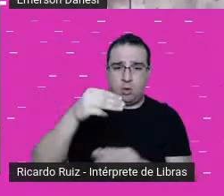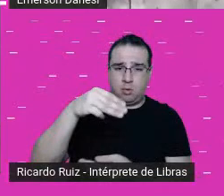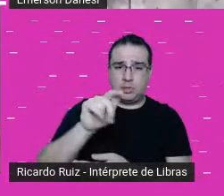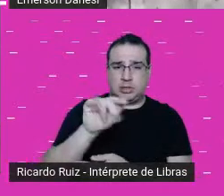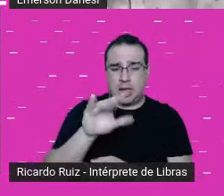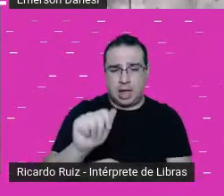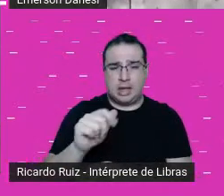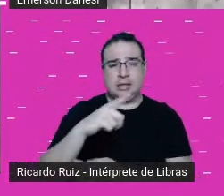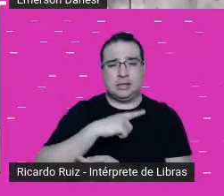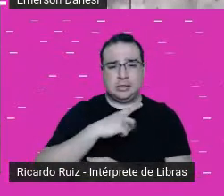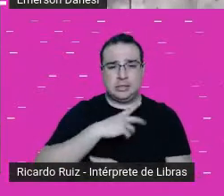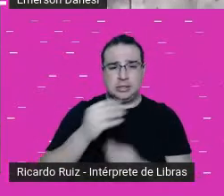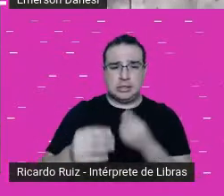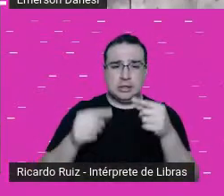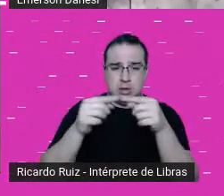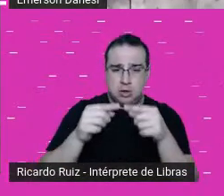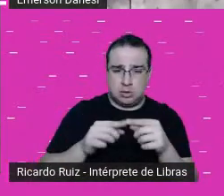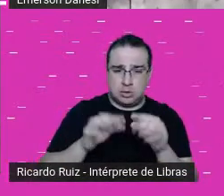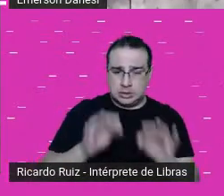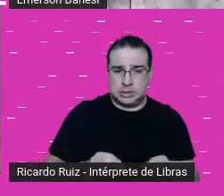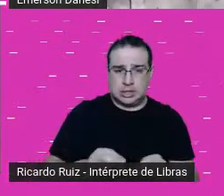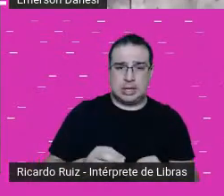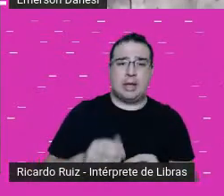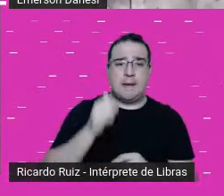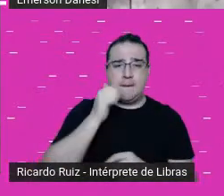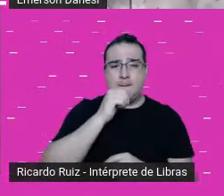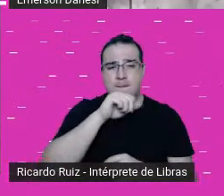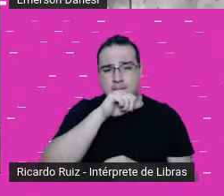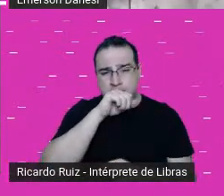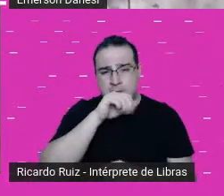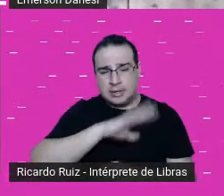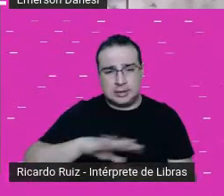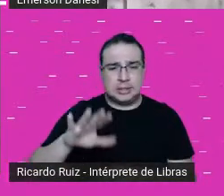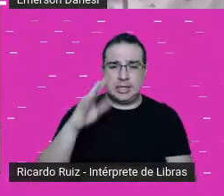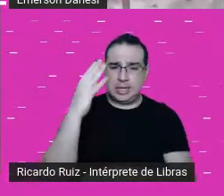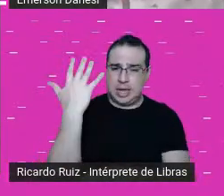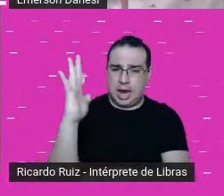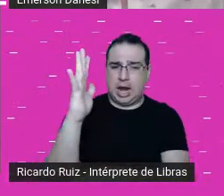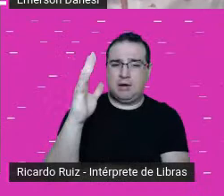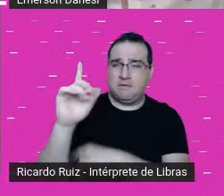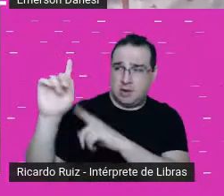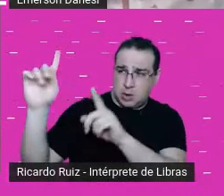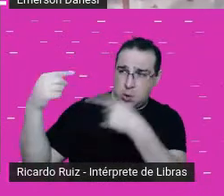é essa mãe natureza que vem se vingar dos humanos...